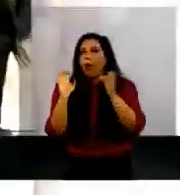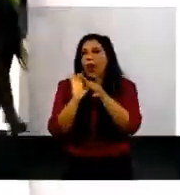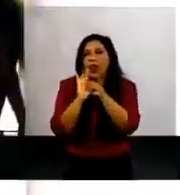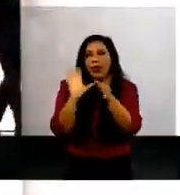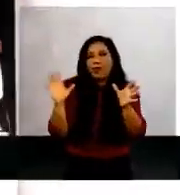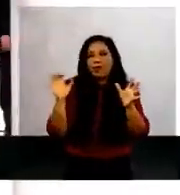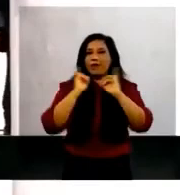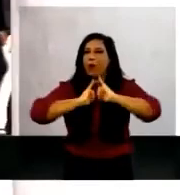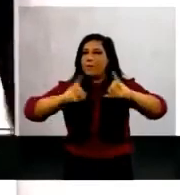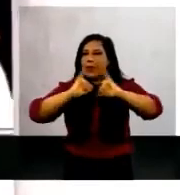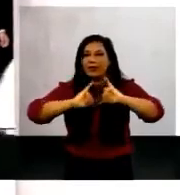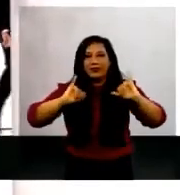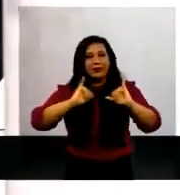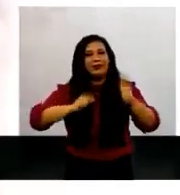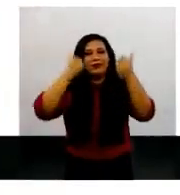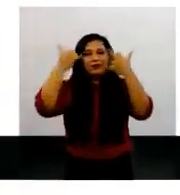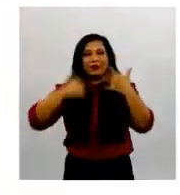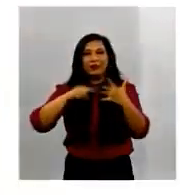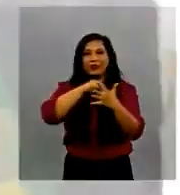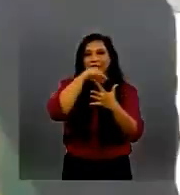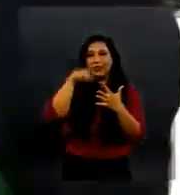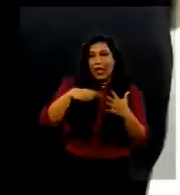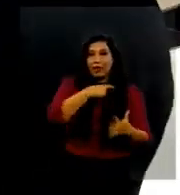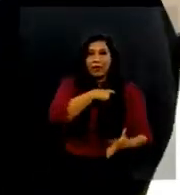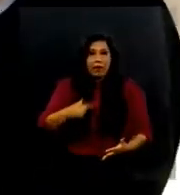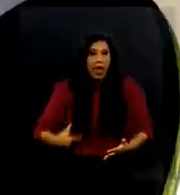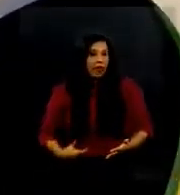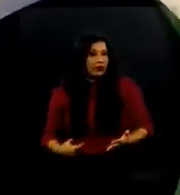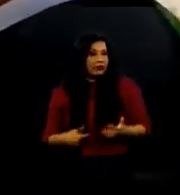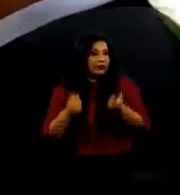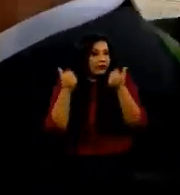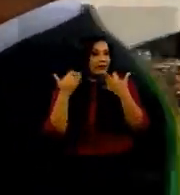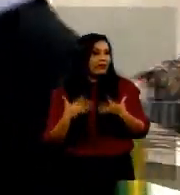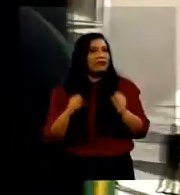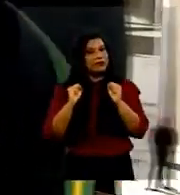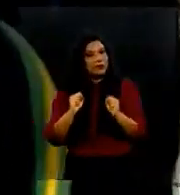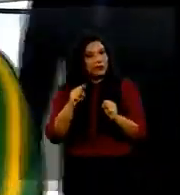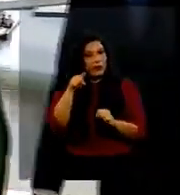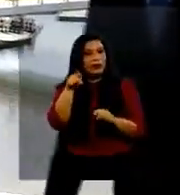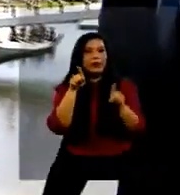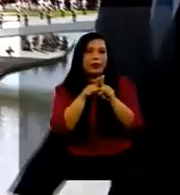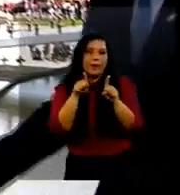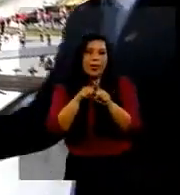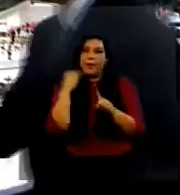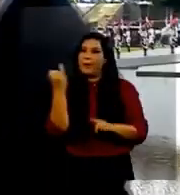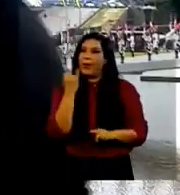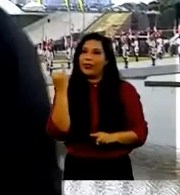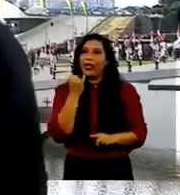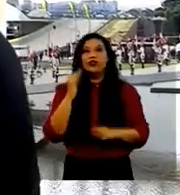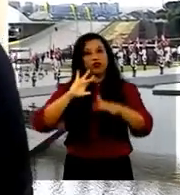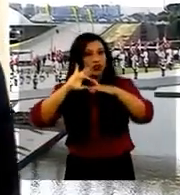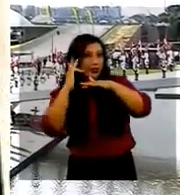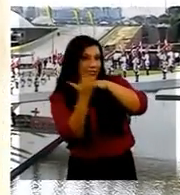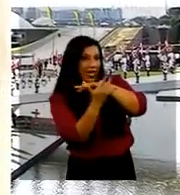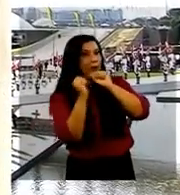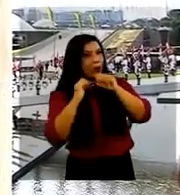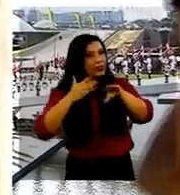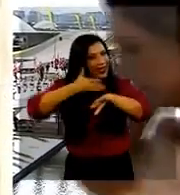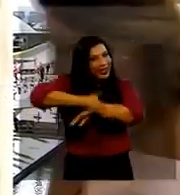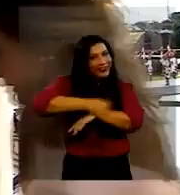diamante, enfim. A Luana deu alguns detalhes pra gente quando ela falou conosco ao vivo. Você também pode saber mais nas nossas redes